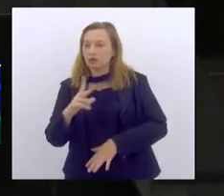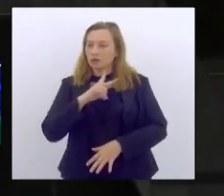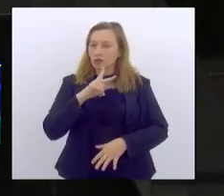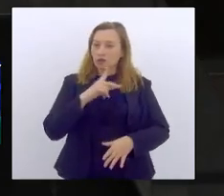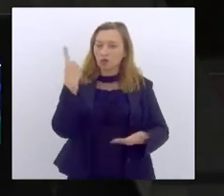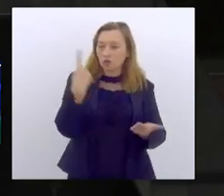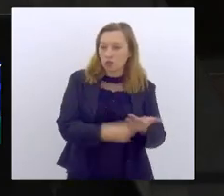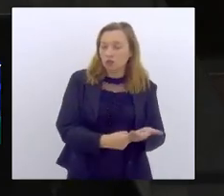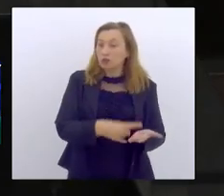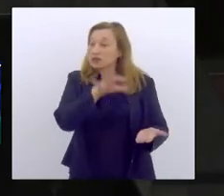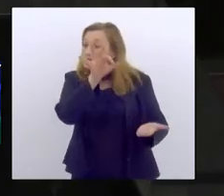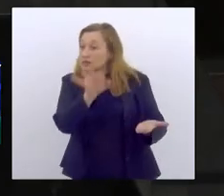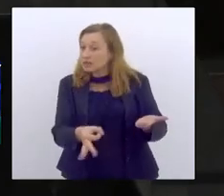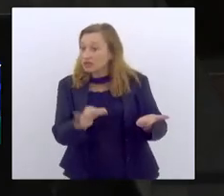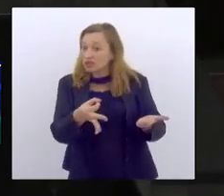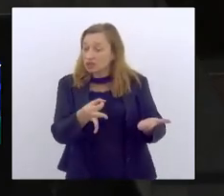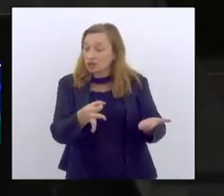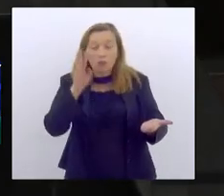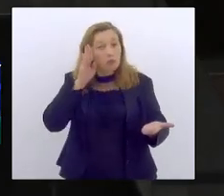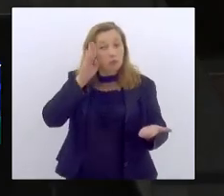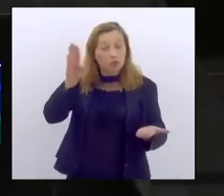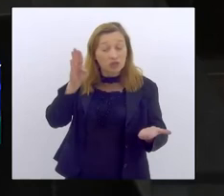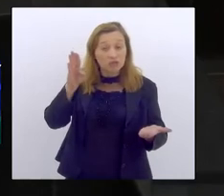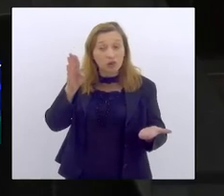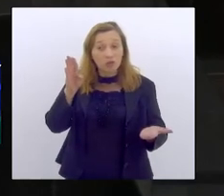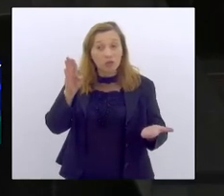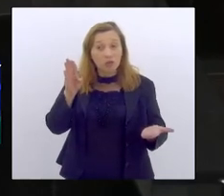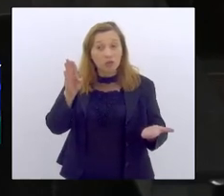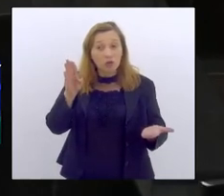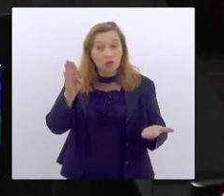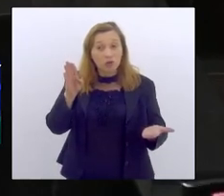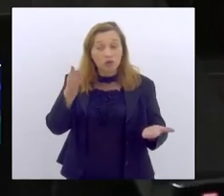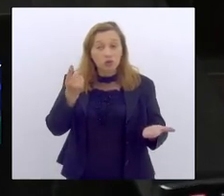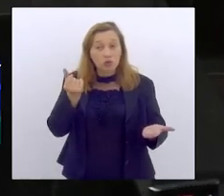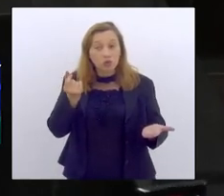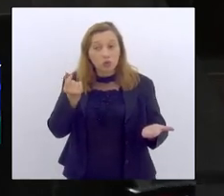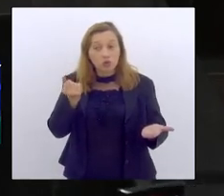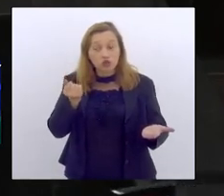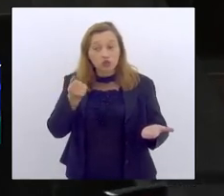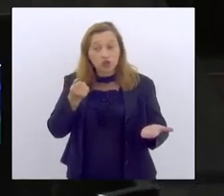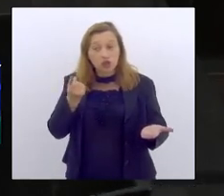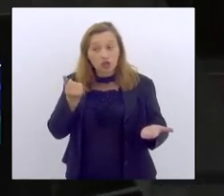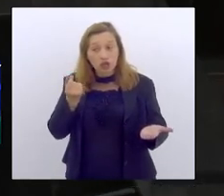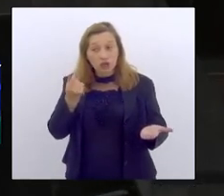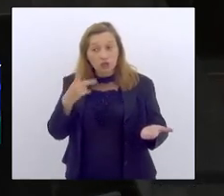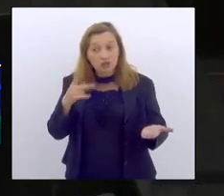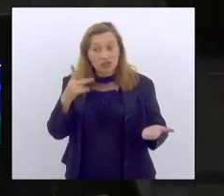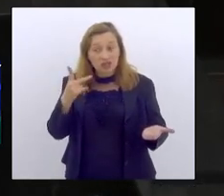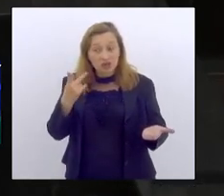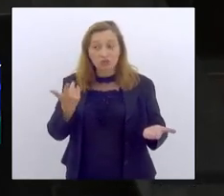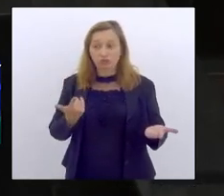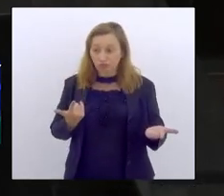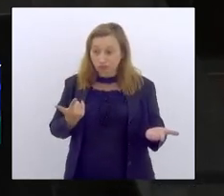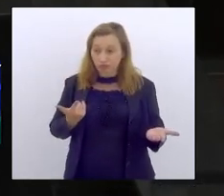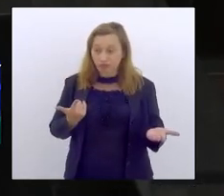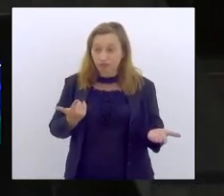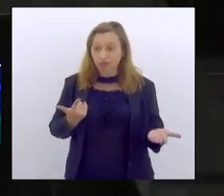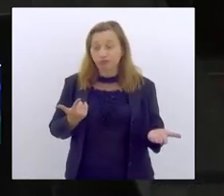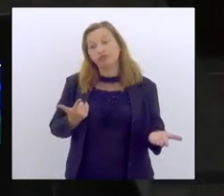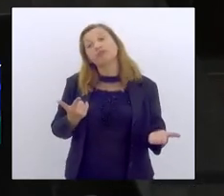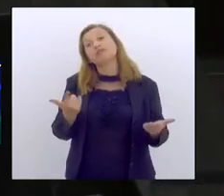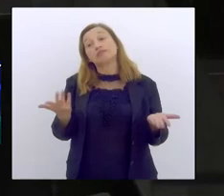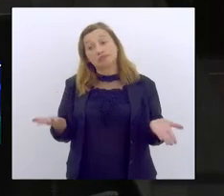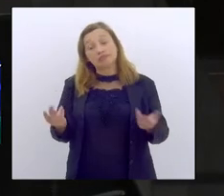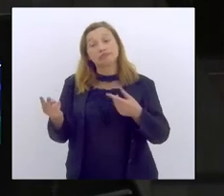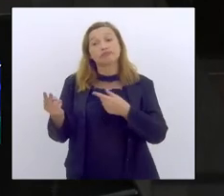tem compromisso exclusivo fundamental principal com a sua lucratividade passo ficar rentabilidade do serviço que presta